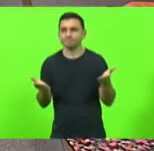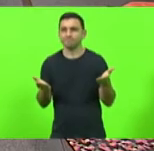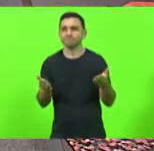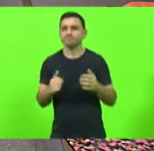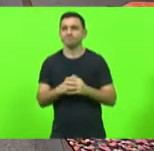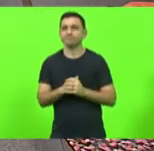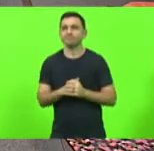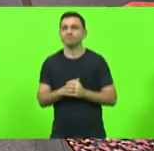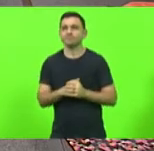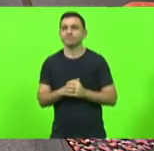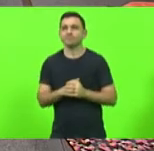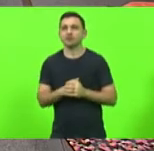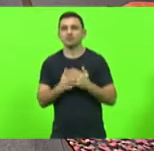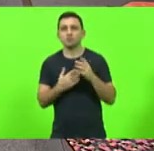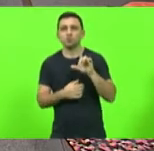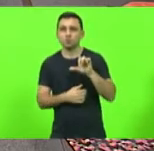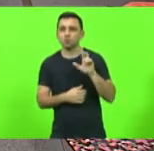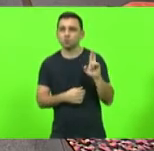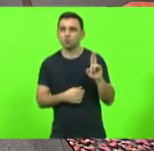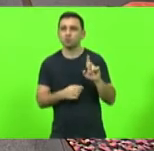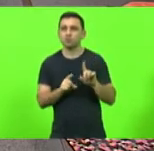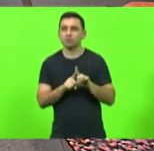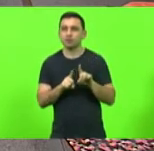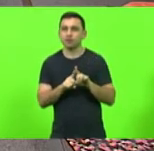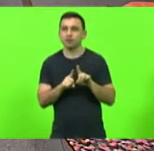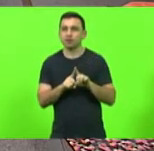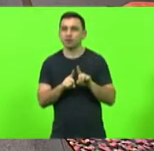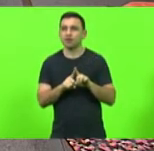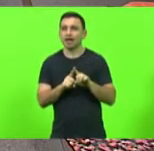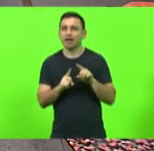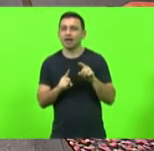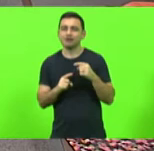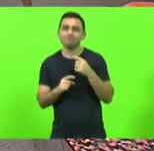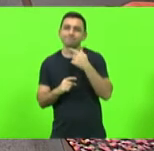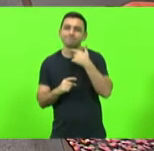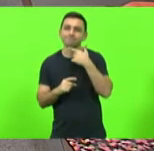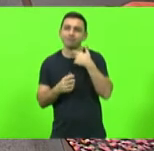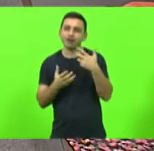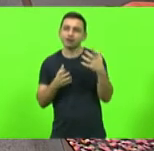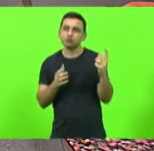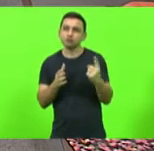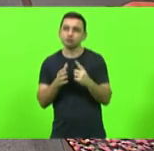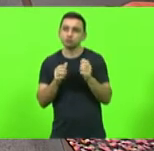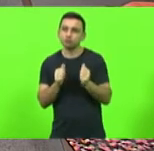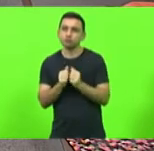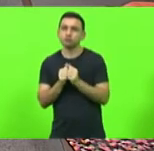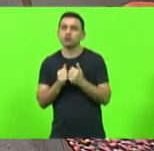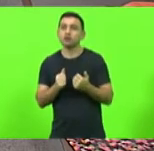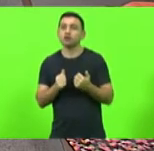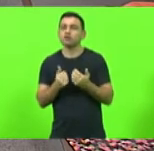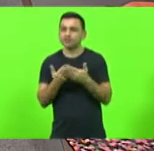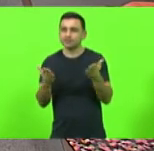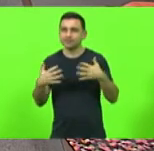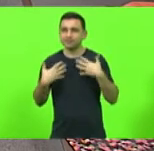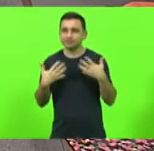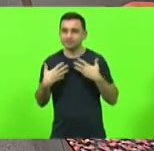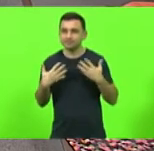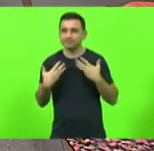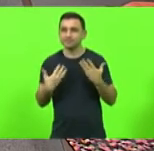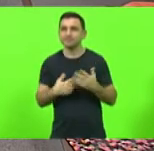Boa noite, Lu. A gente queria muito que tu estivesse aqui com a gente, mas estamos juntos. E vocês, animados,